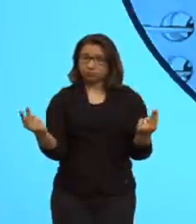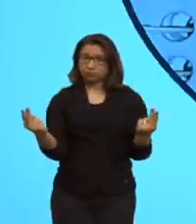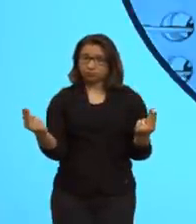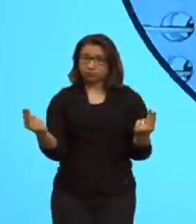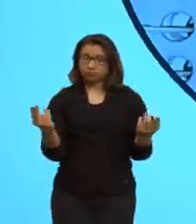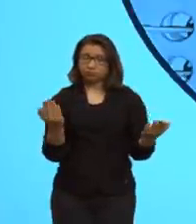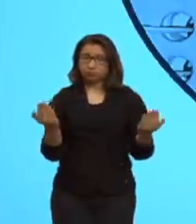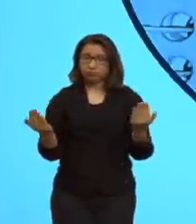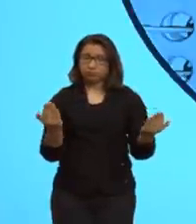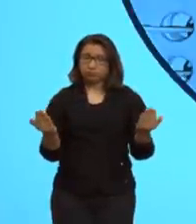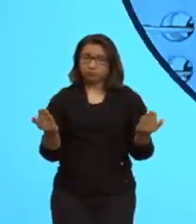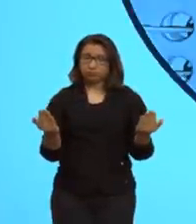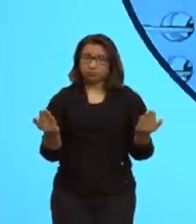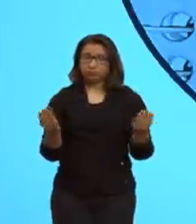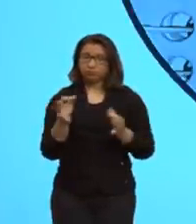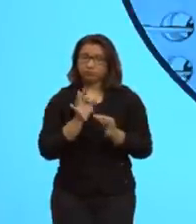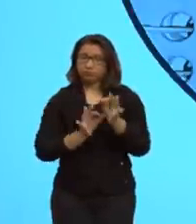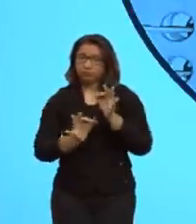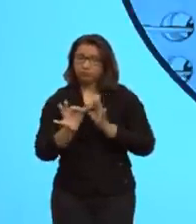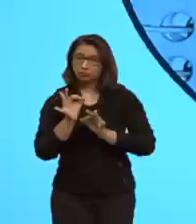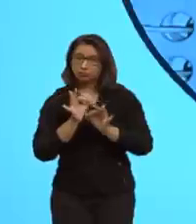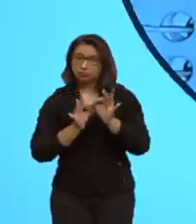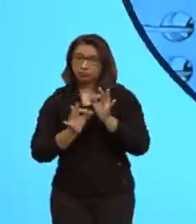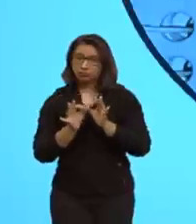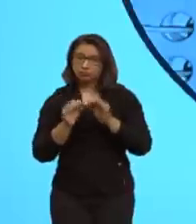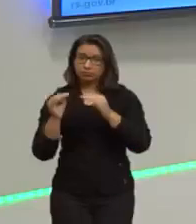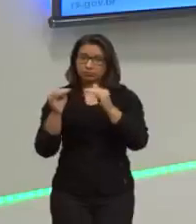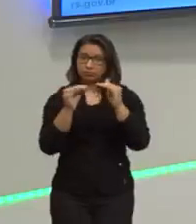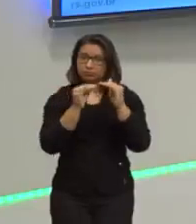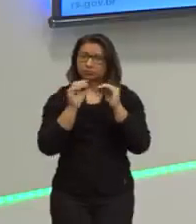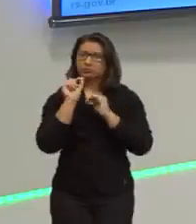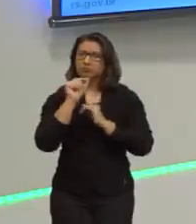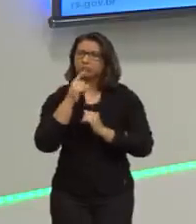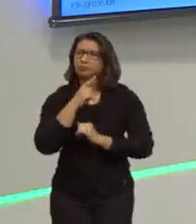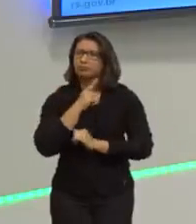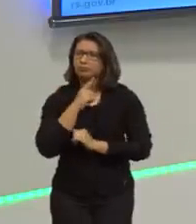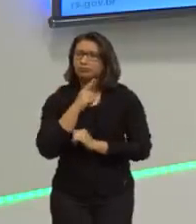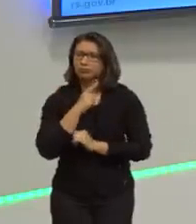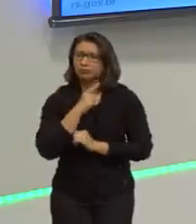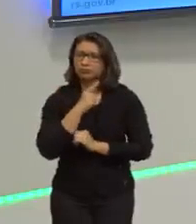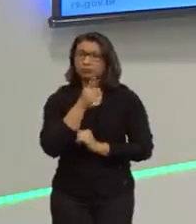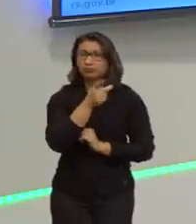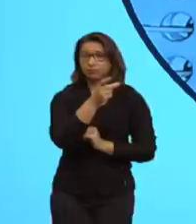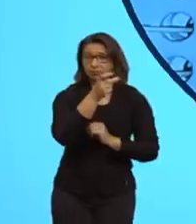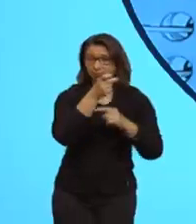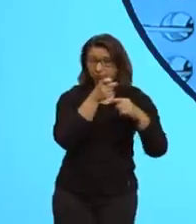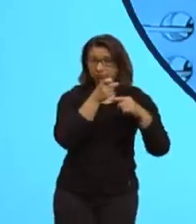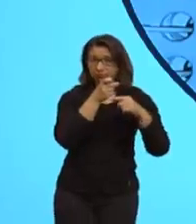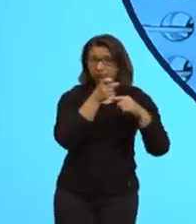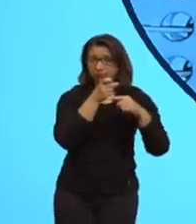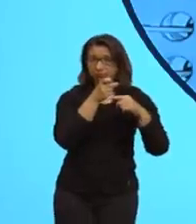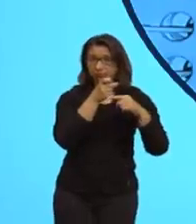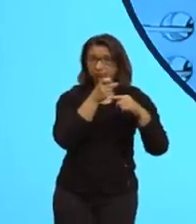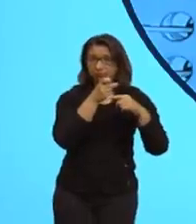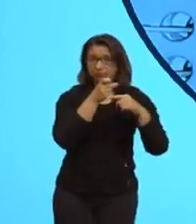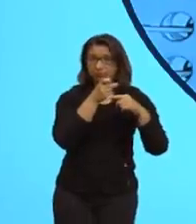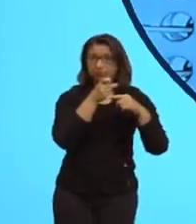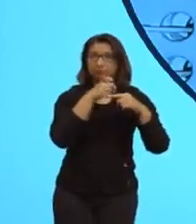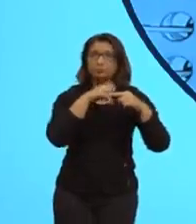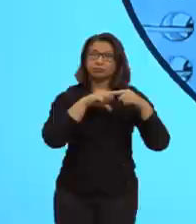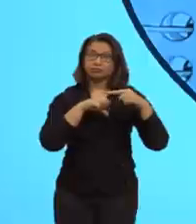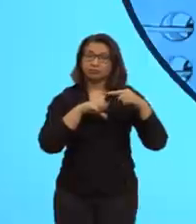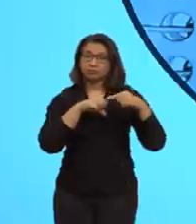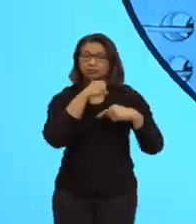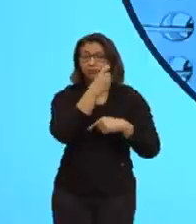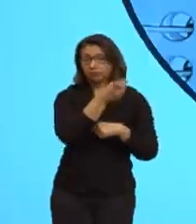Então, colocando, montando essa proporção, o que, que nós temos? Que x está para 9,